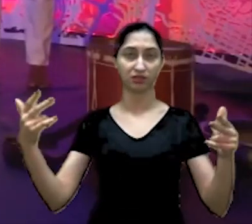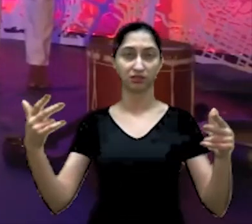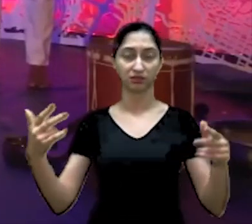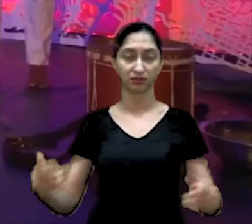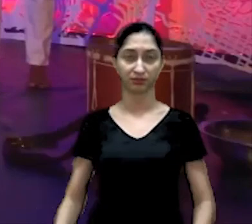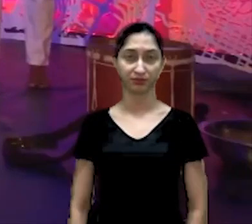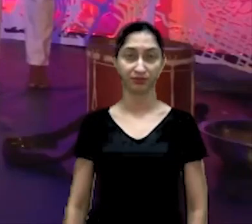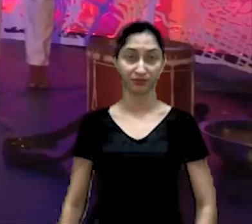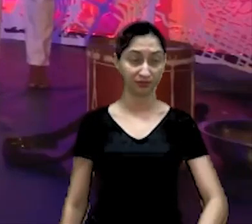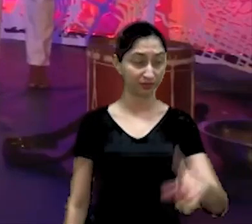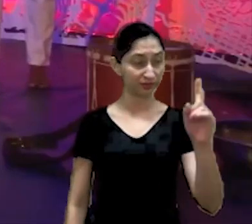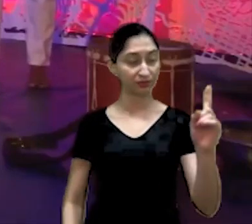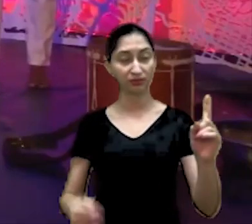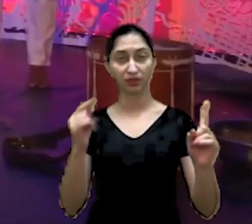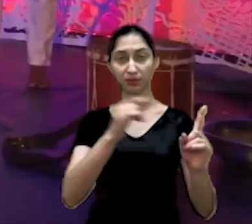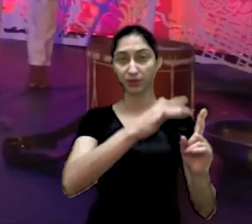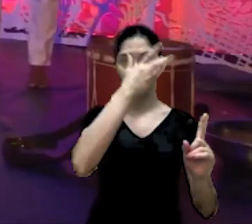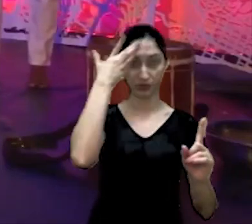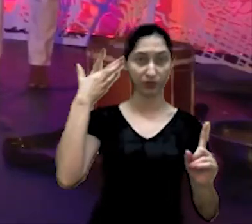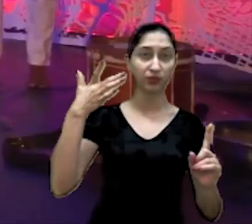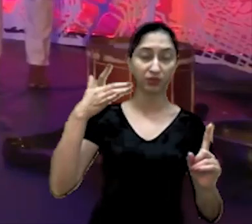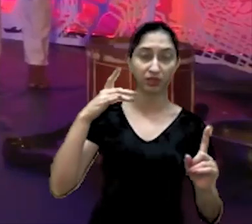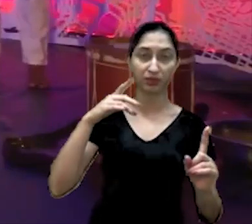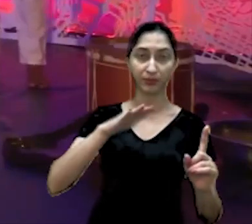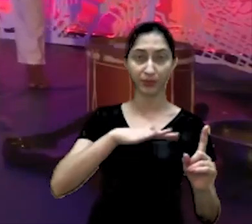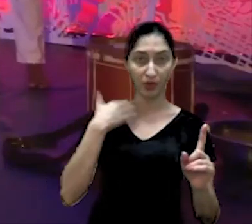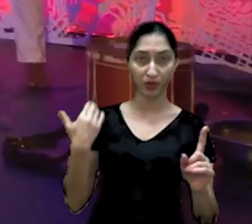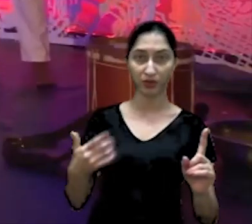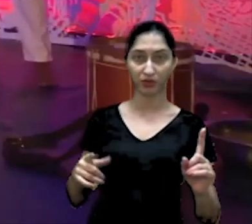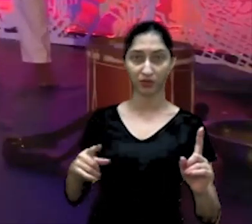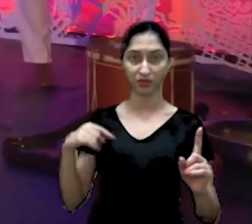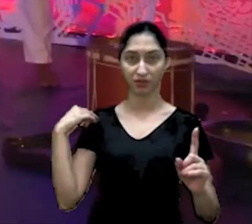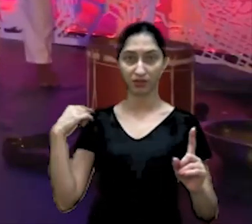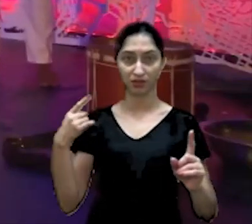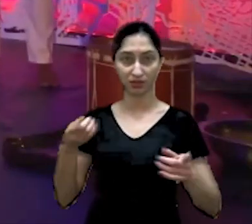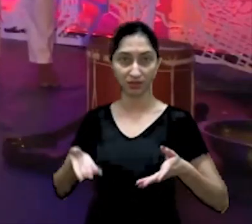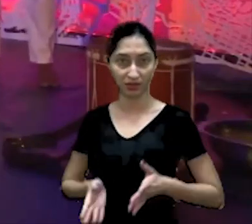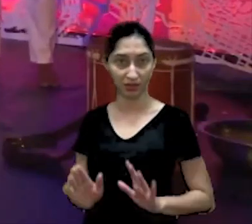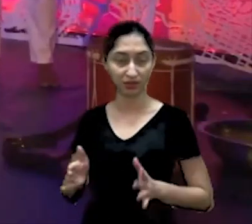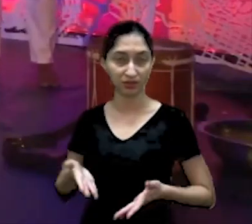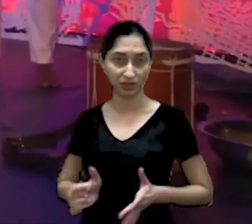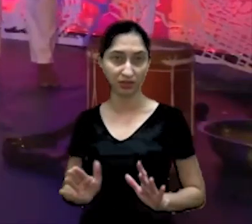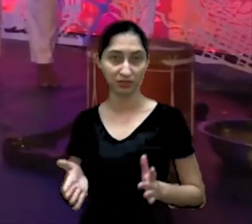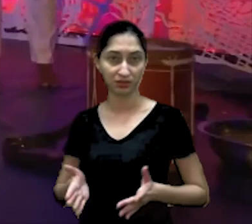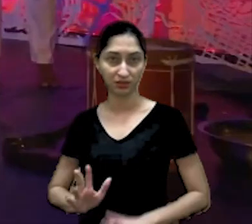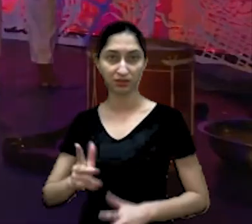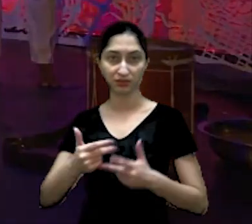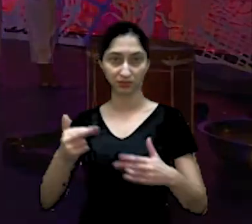Nascem milhares dos nossos cada vez que um dos nossos cai.